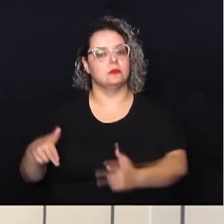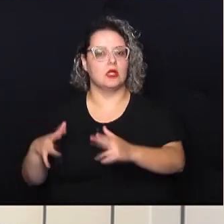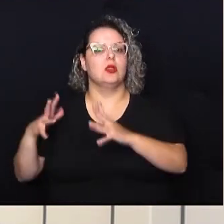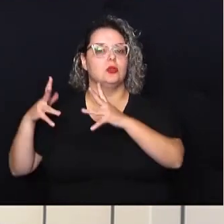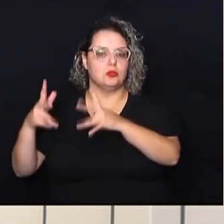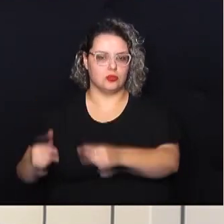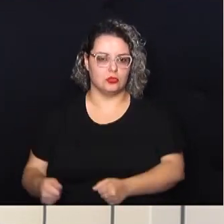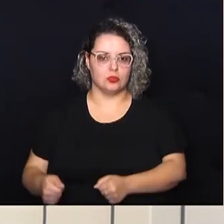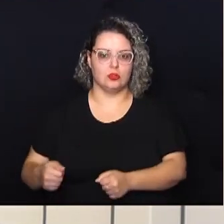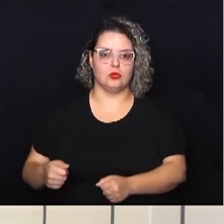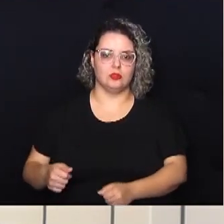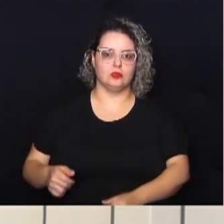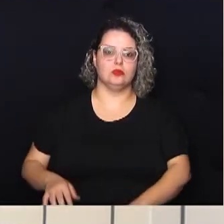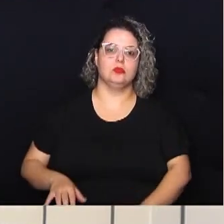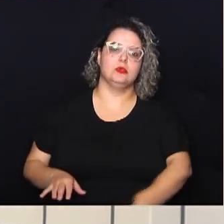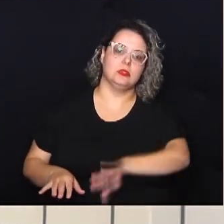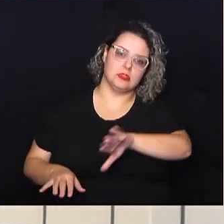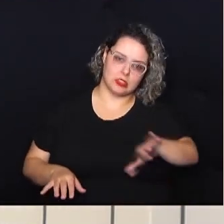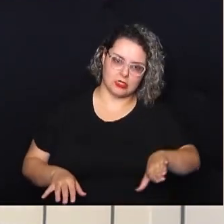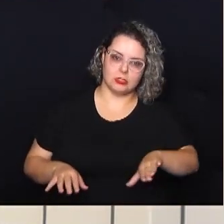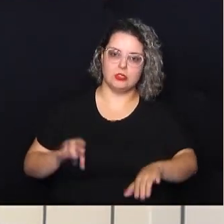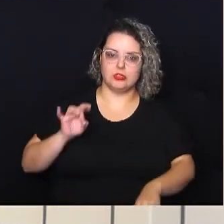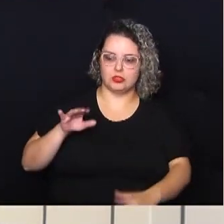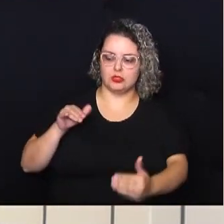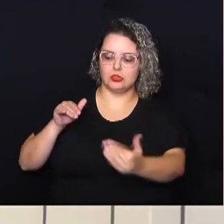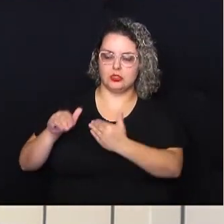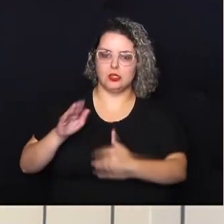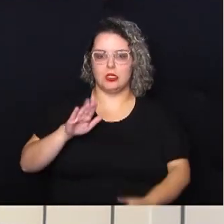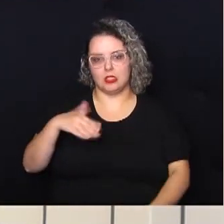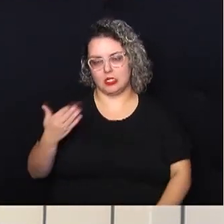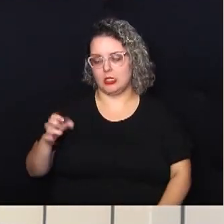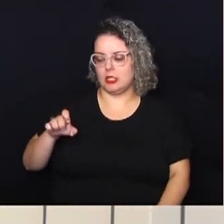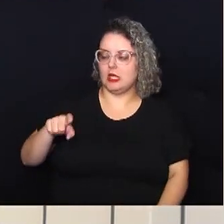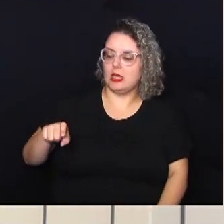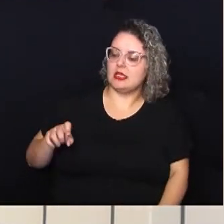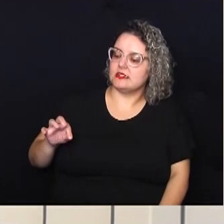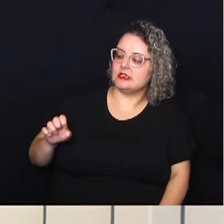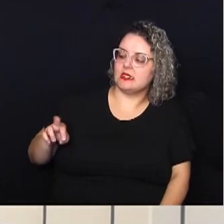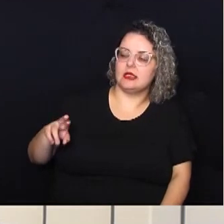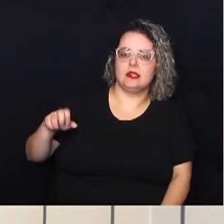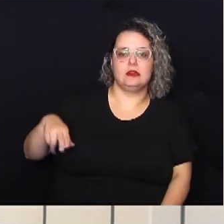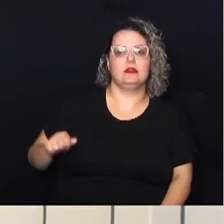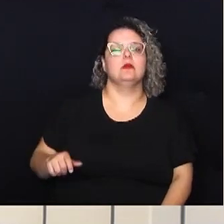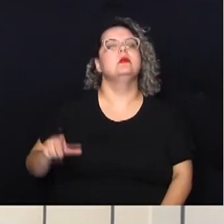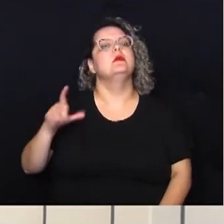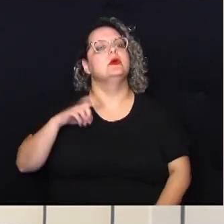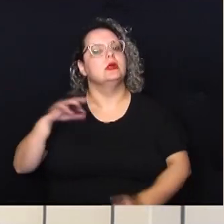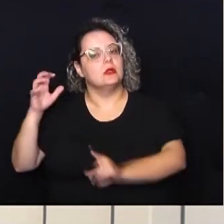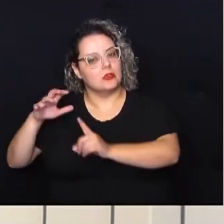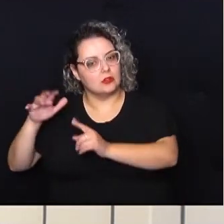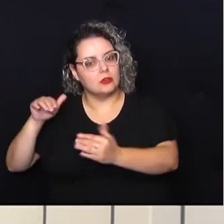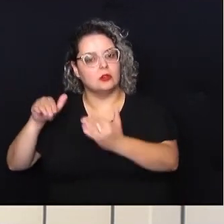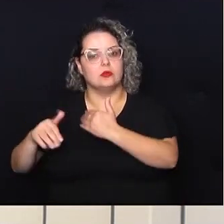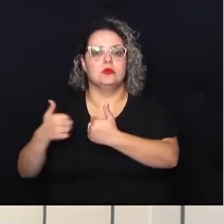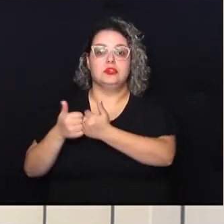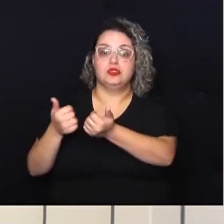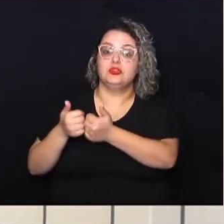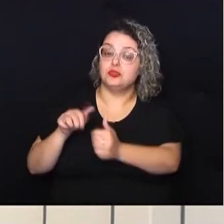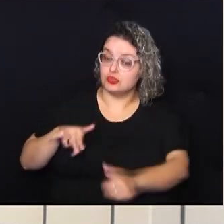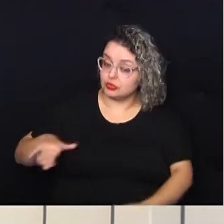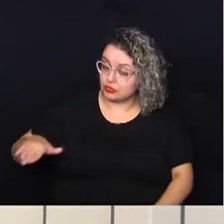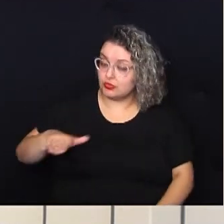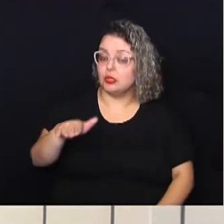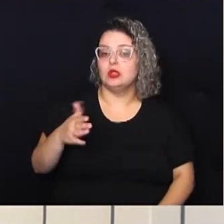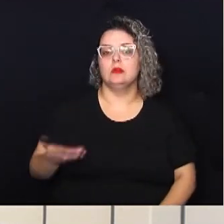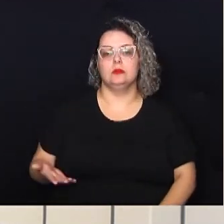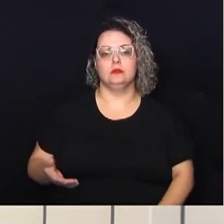na faixa da esquerda, com o trânsito somente pela pista externa. Vai ter impacto também sobre as linhas de ônibus, isso acontece para